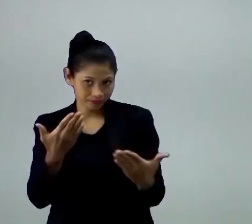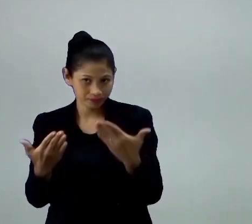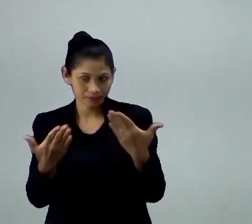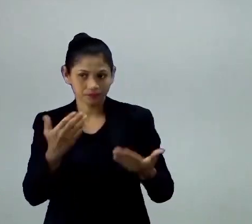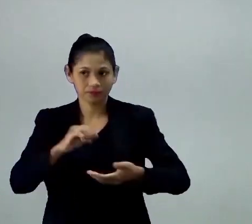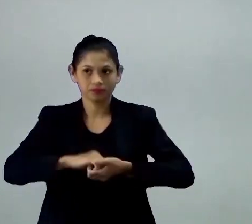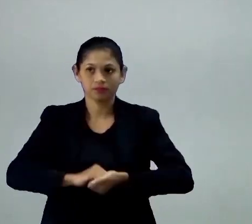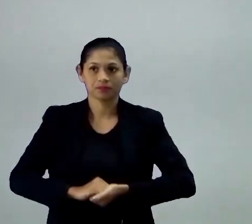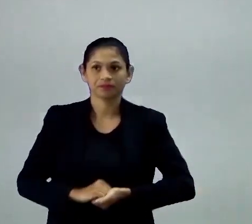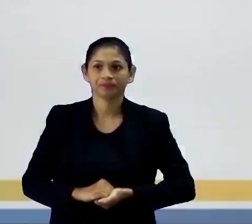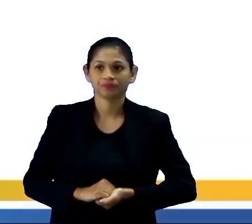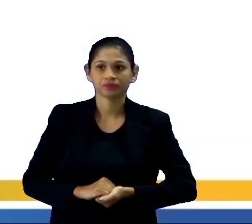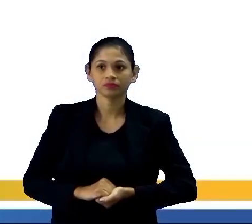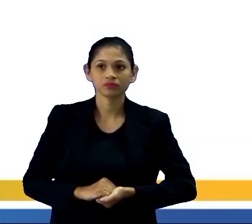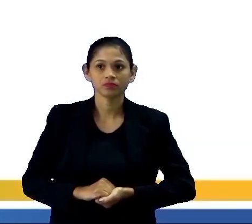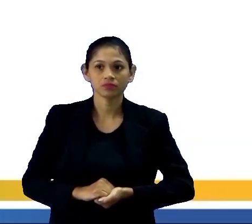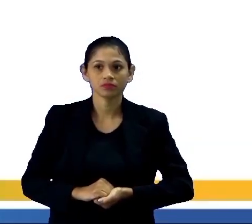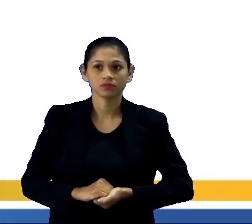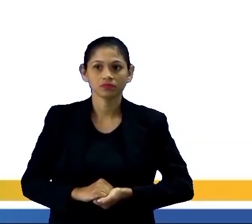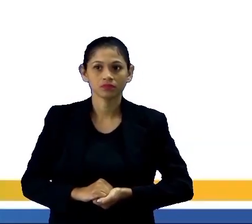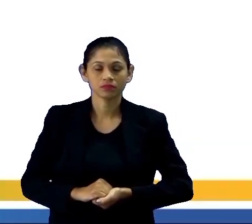comigo?